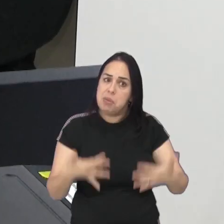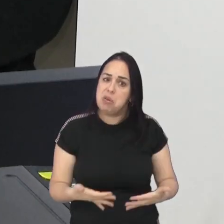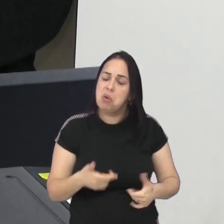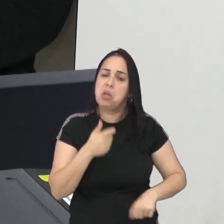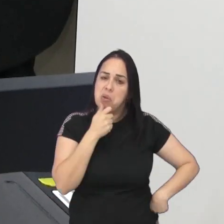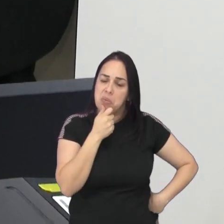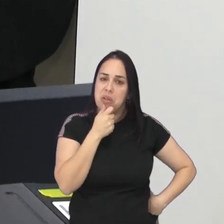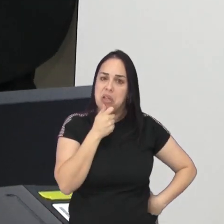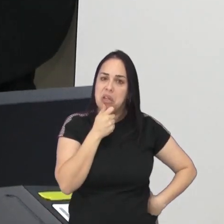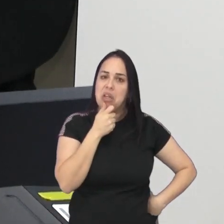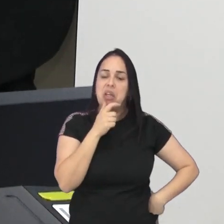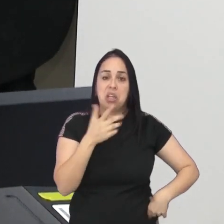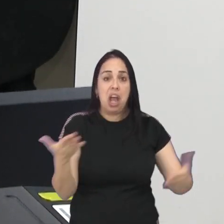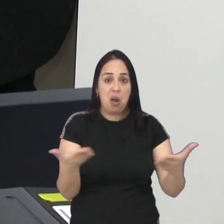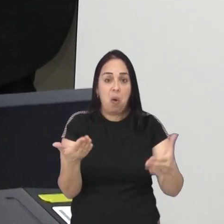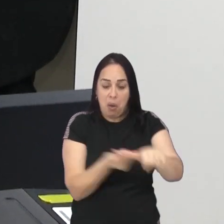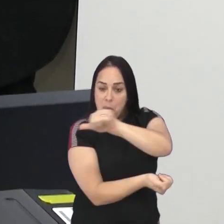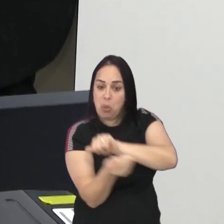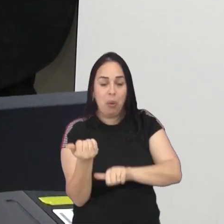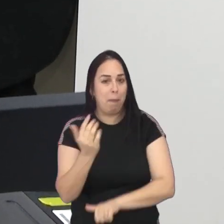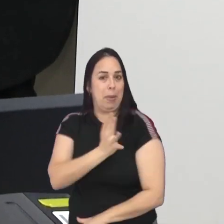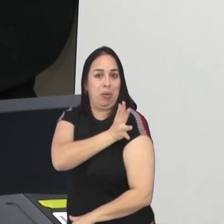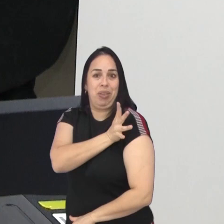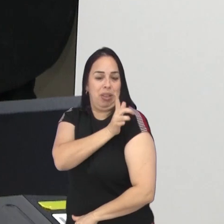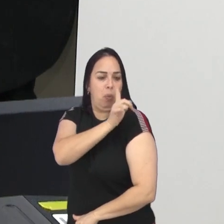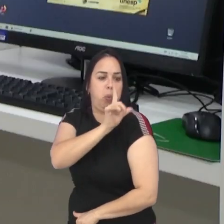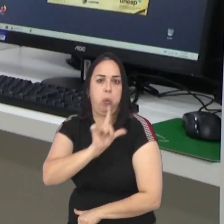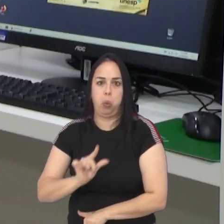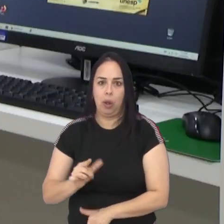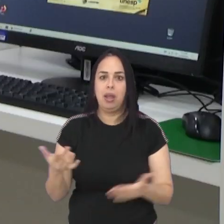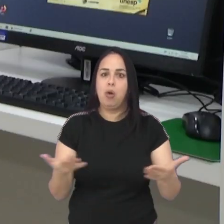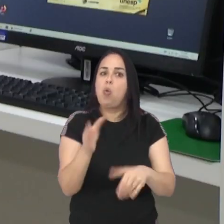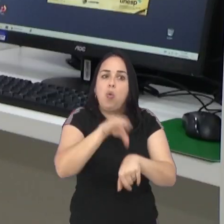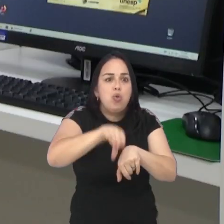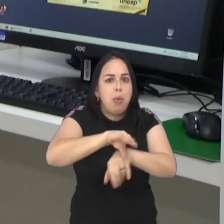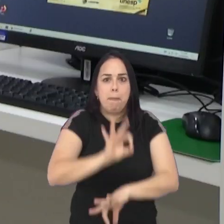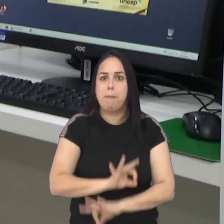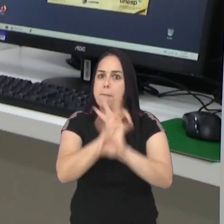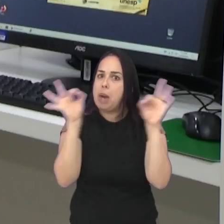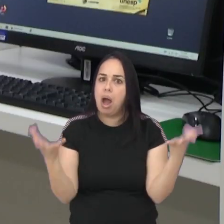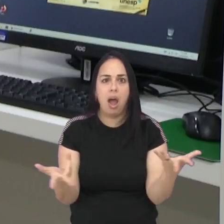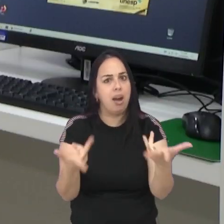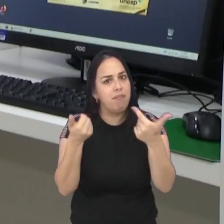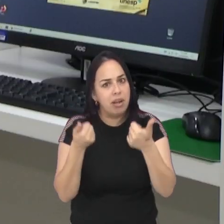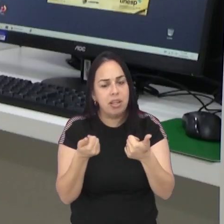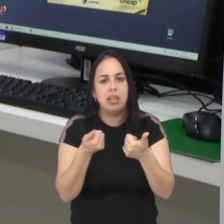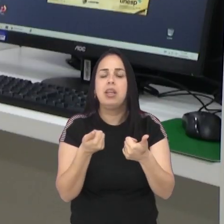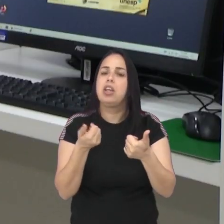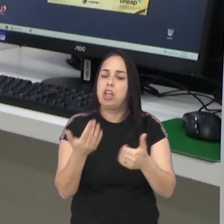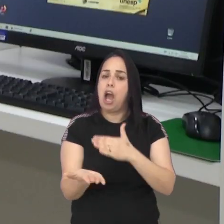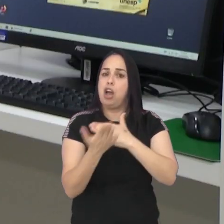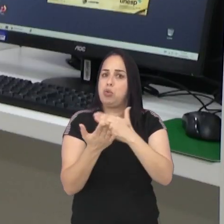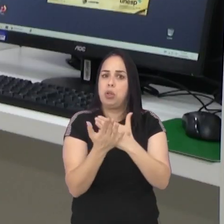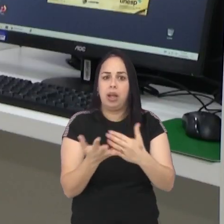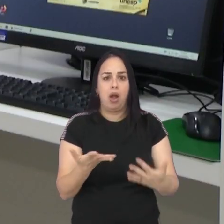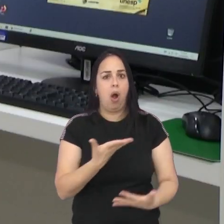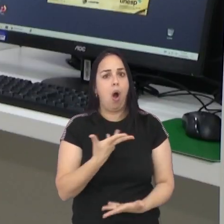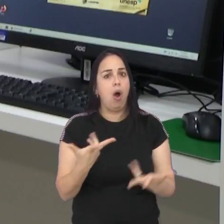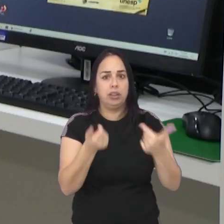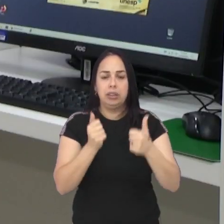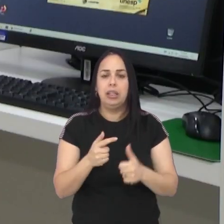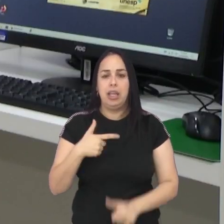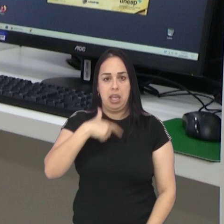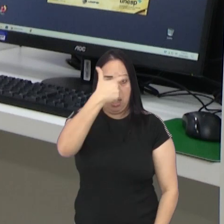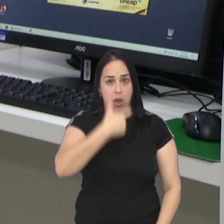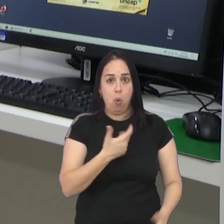Luiz conta que viu essa rejeição diminuir nos últimos anos. Você tem excelentes cursos que te dão uma base muito boa. Não